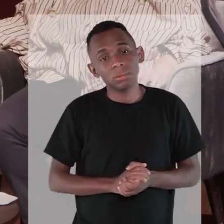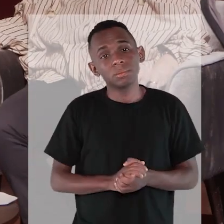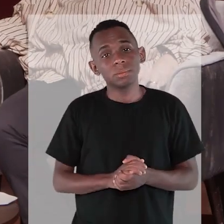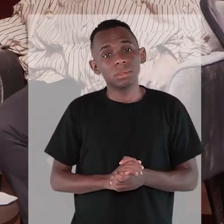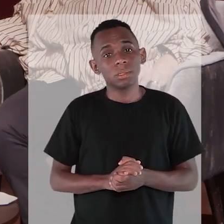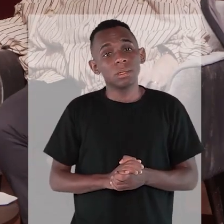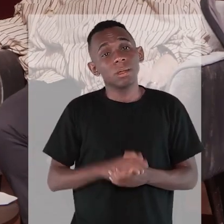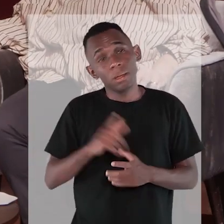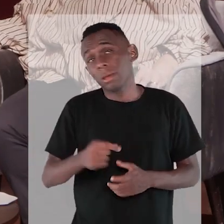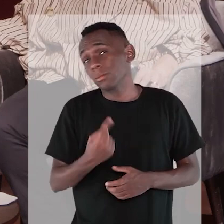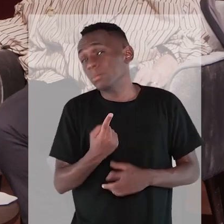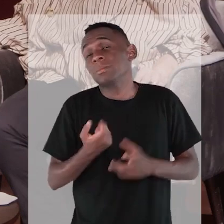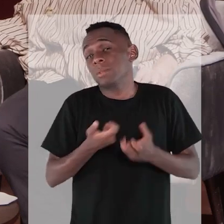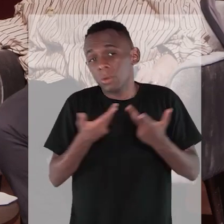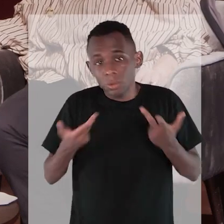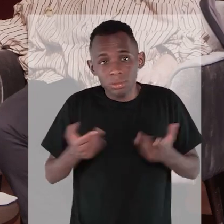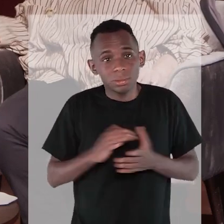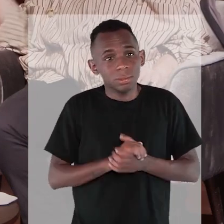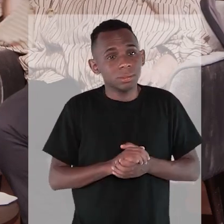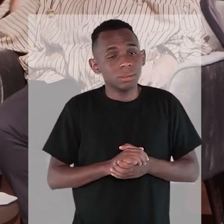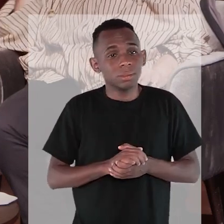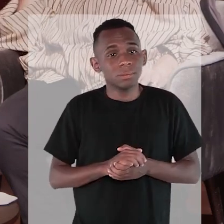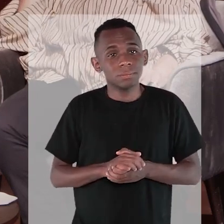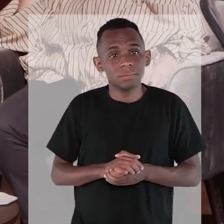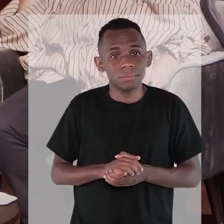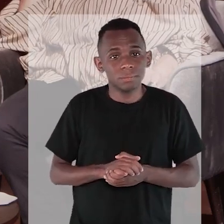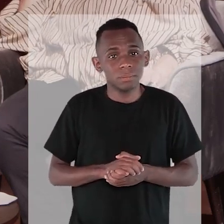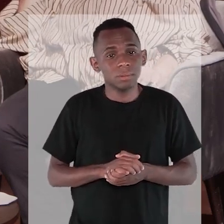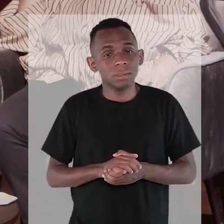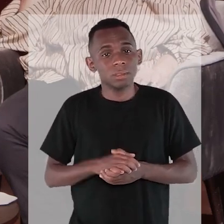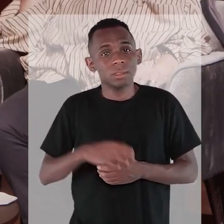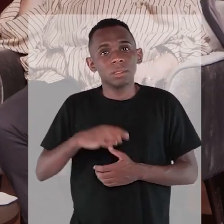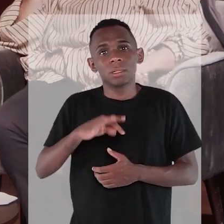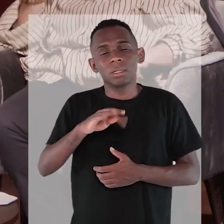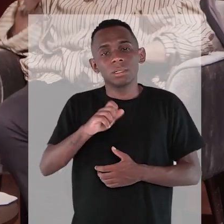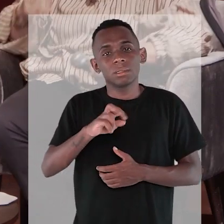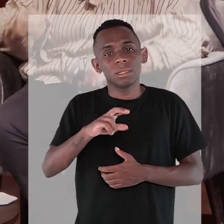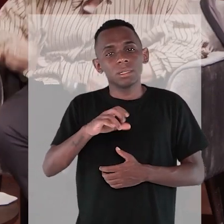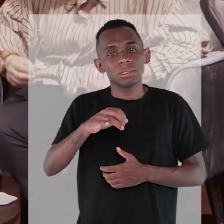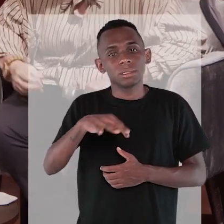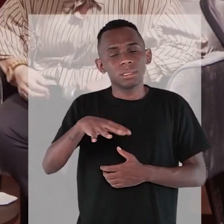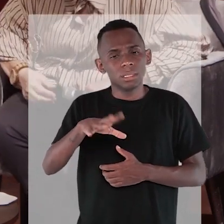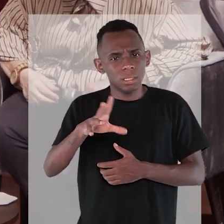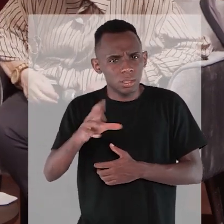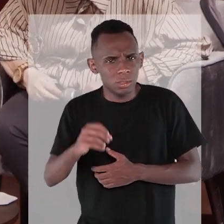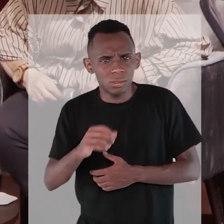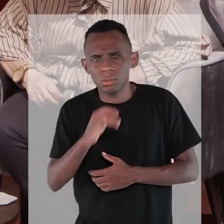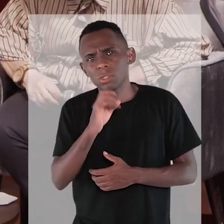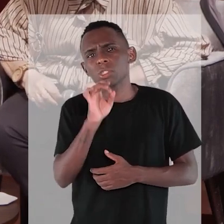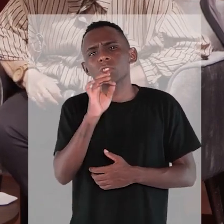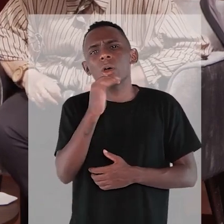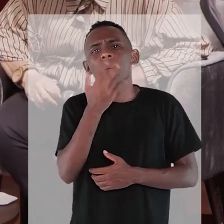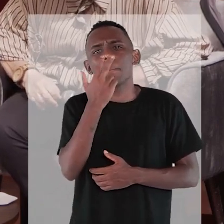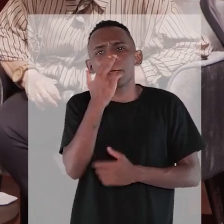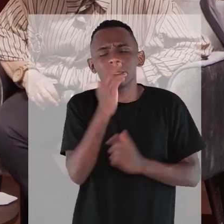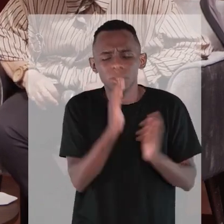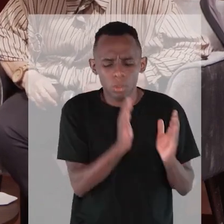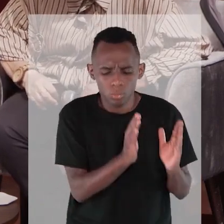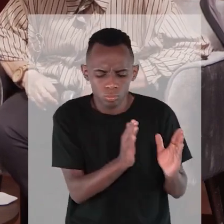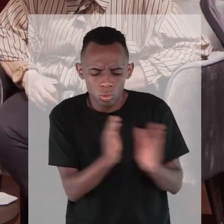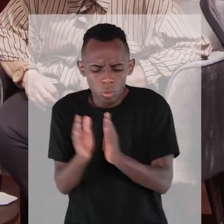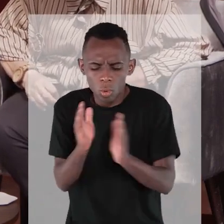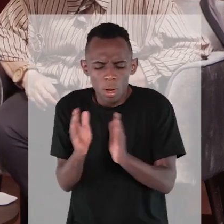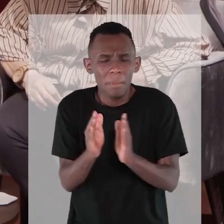coisa. Não, mas eles inauguram, é muito engraçado, né, que o Tarcísio, ele inaugura as obras que são sempre um trechinho assim, de uma rodovia que estava por completar,